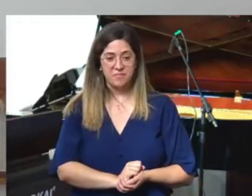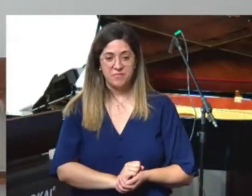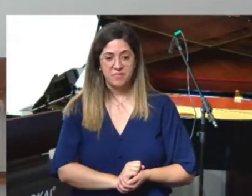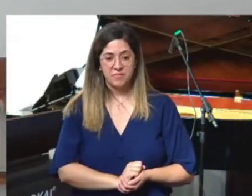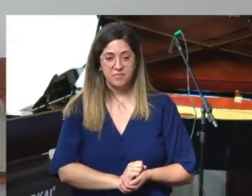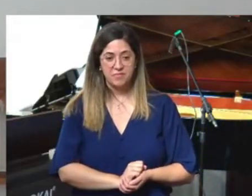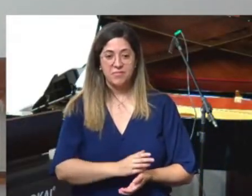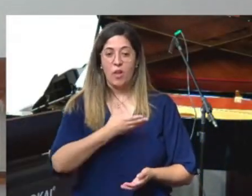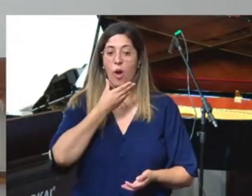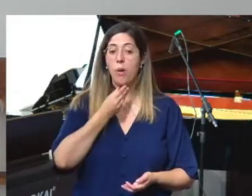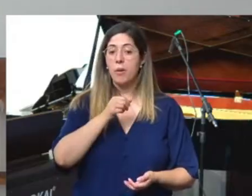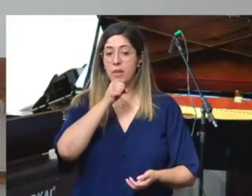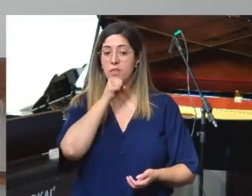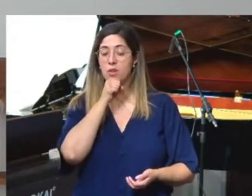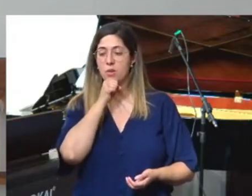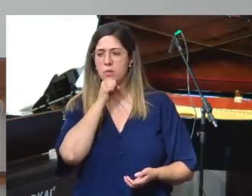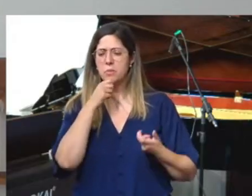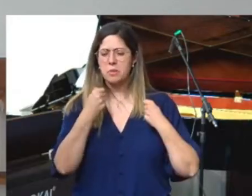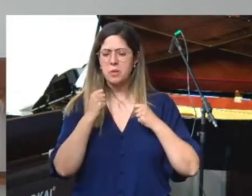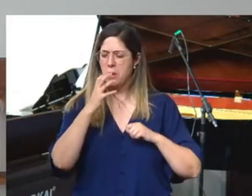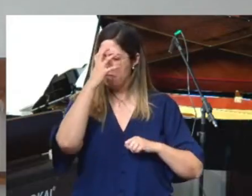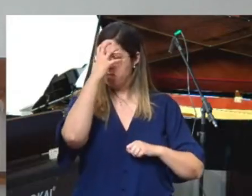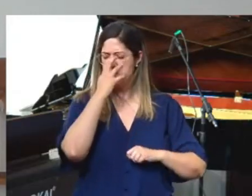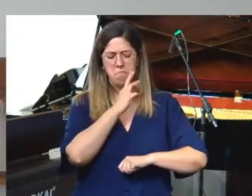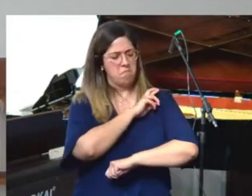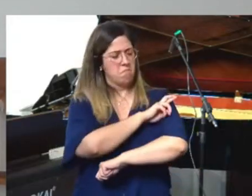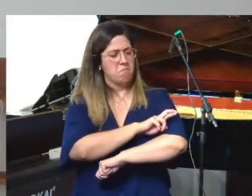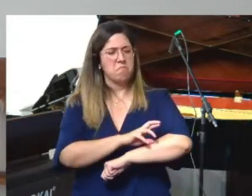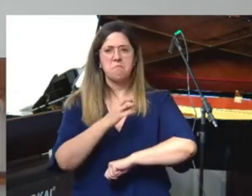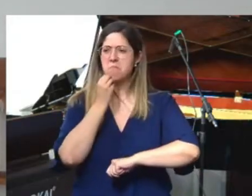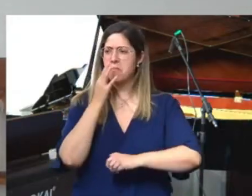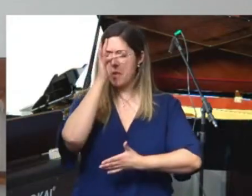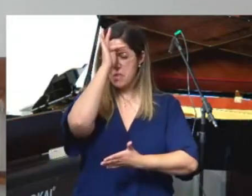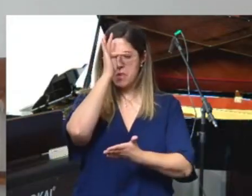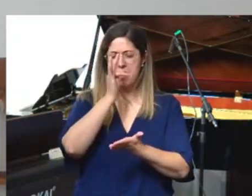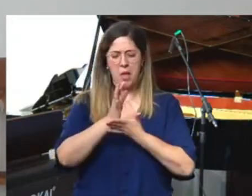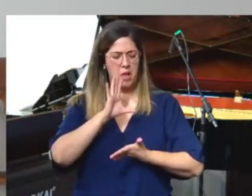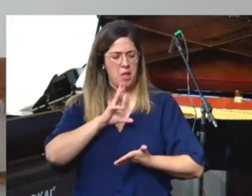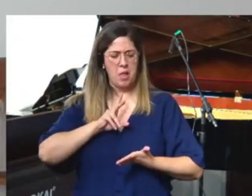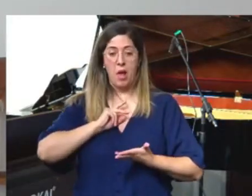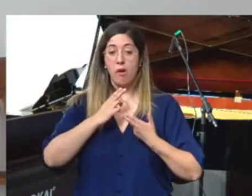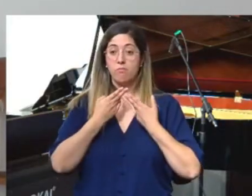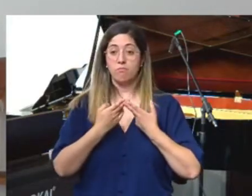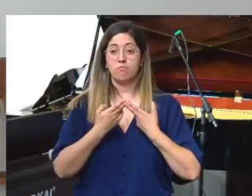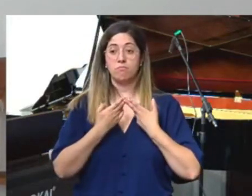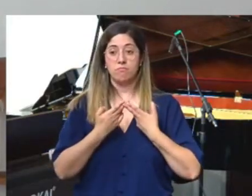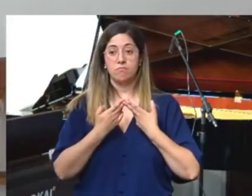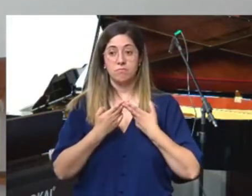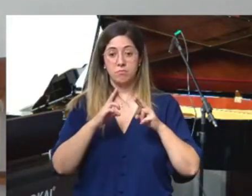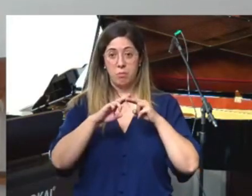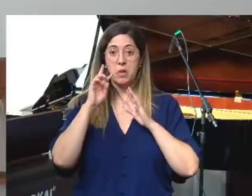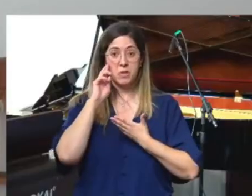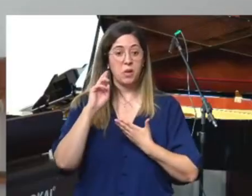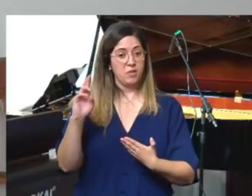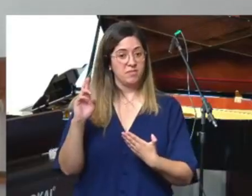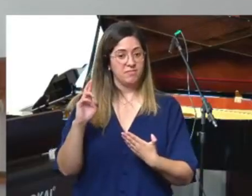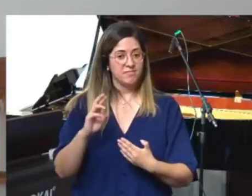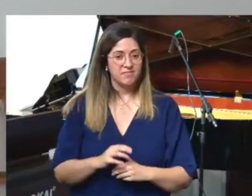sejam moderados, respeitáveis, sensatos, sadios na fé, no amor e na perseverança.